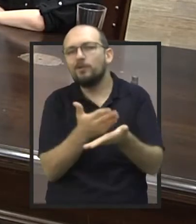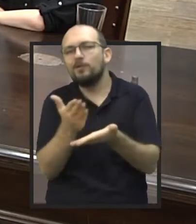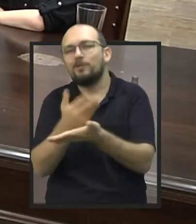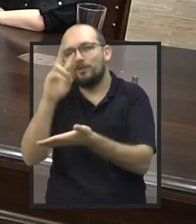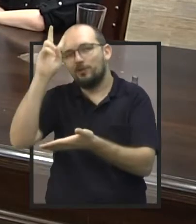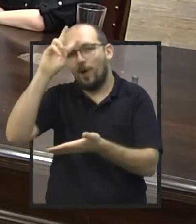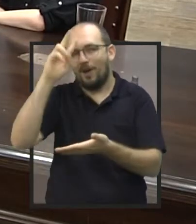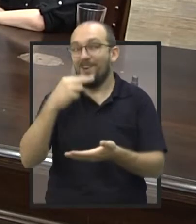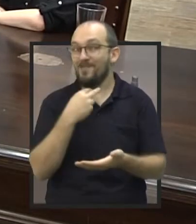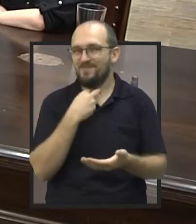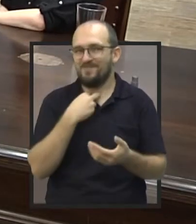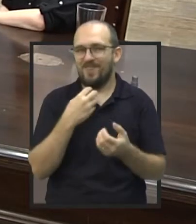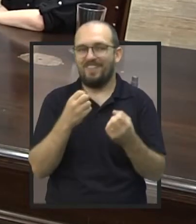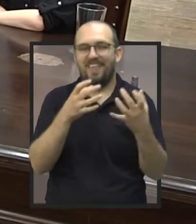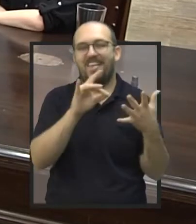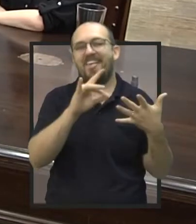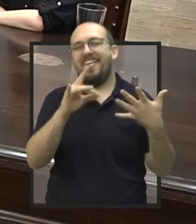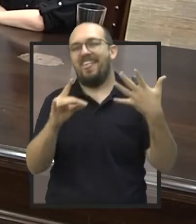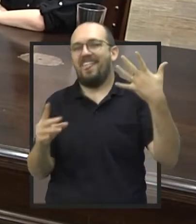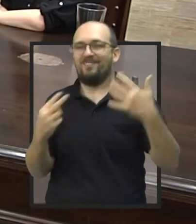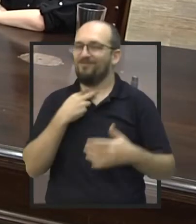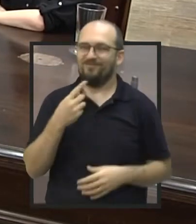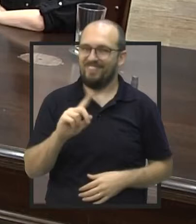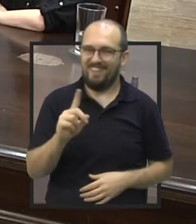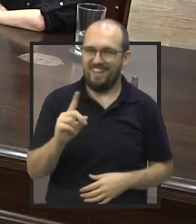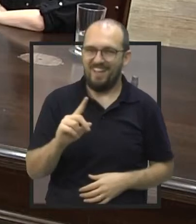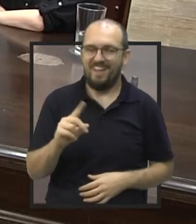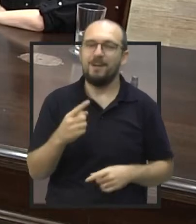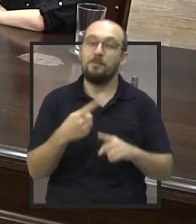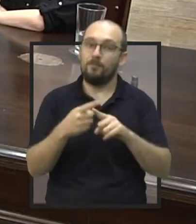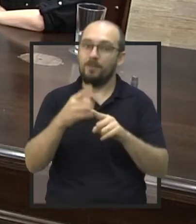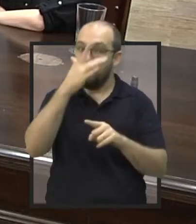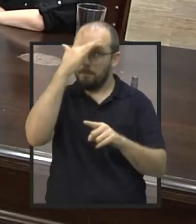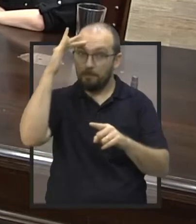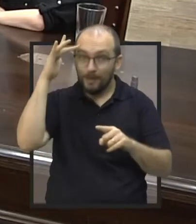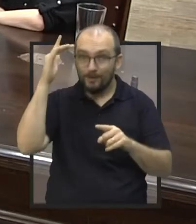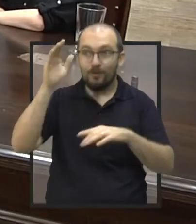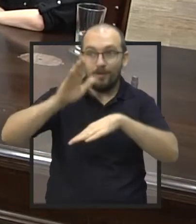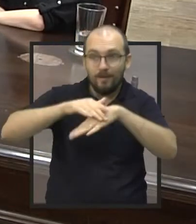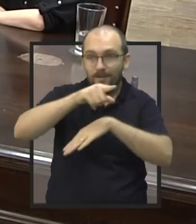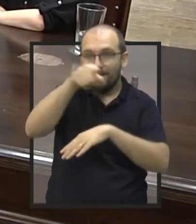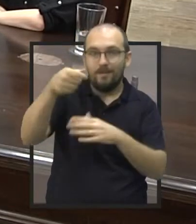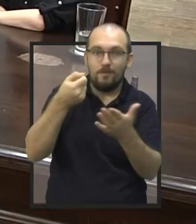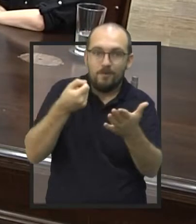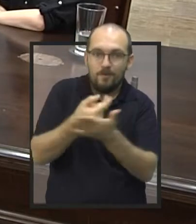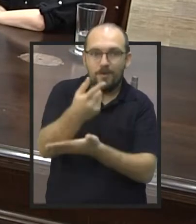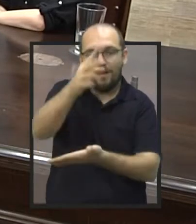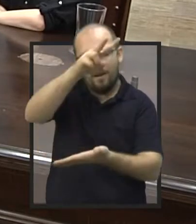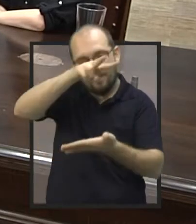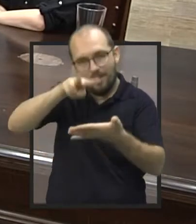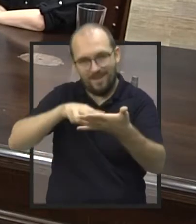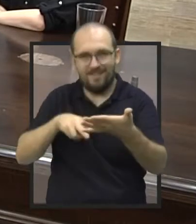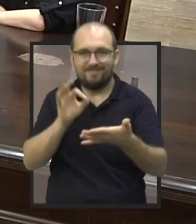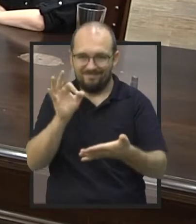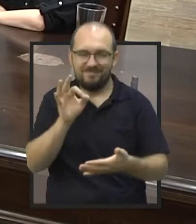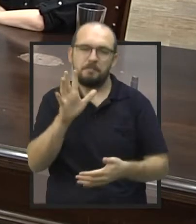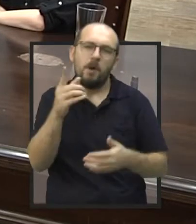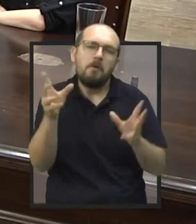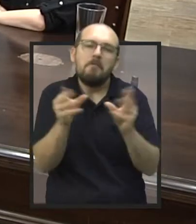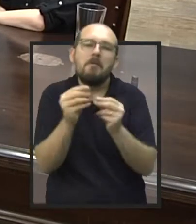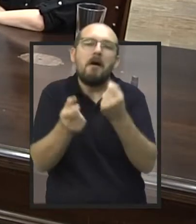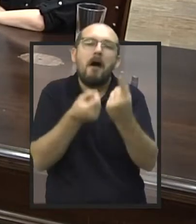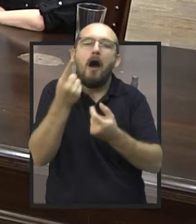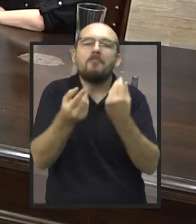muito sentido para mim. E tinha um valor, não só para mim, como para as outras pessoas, né? Então eu acho isso super bacana, eu